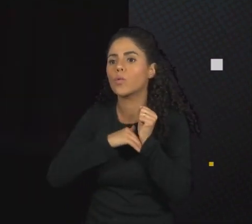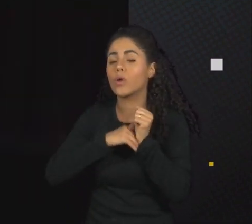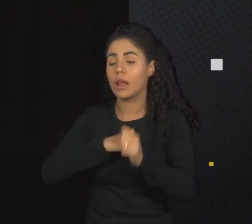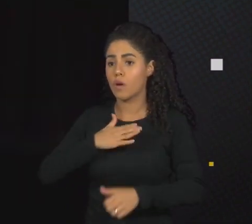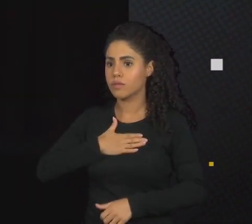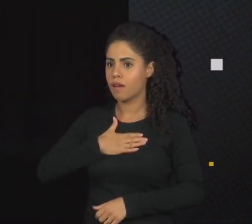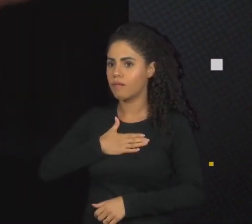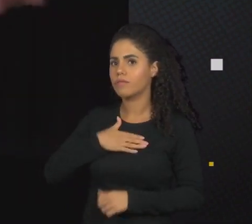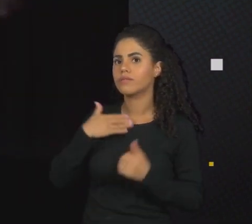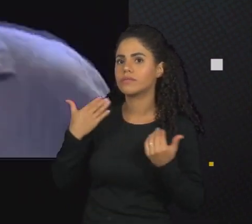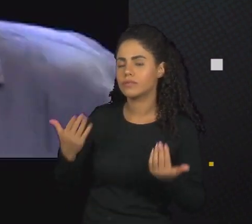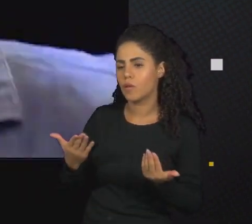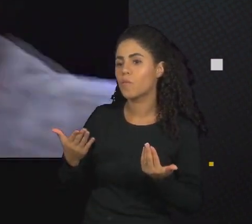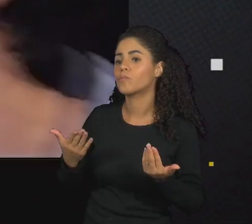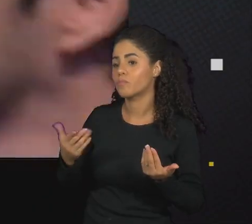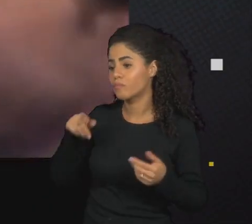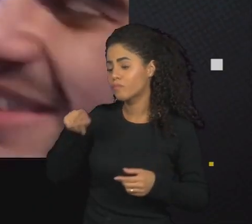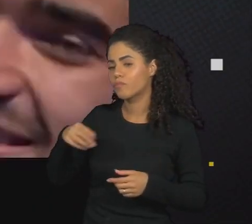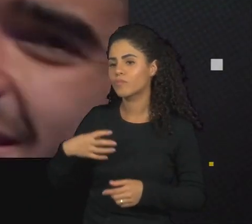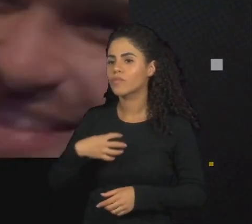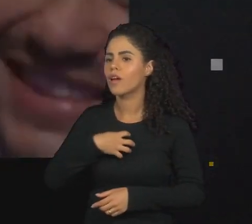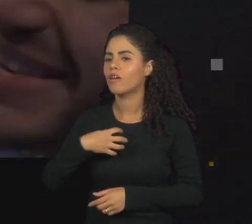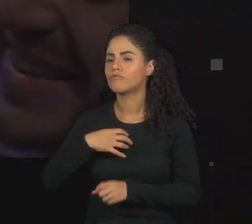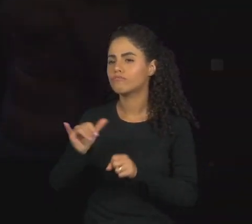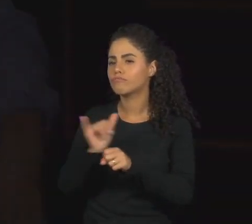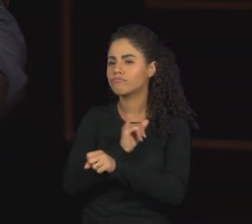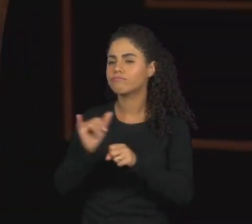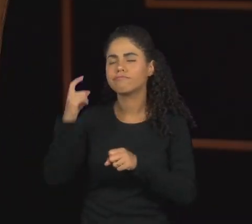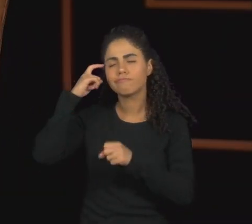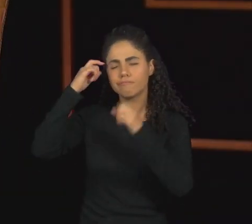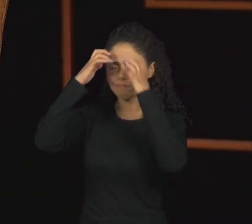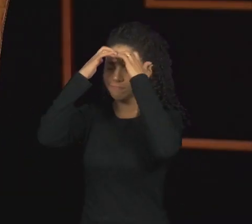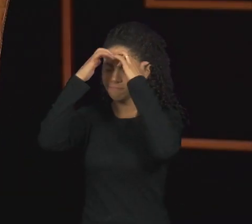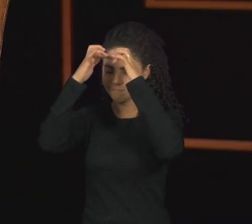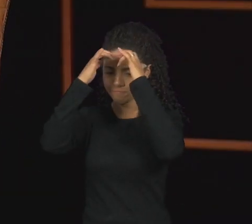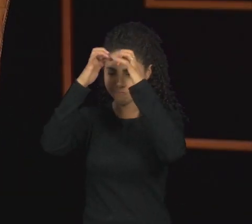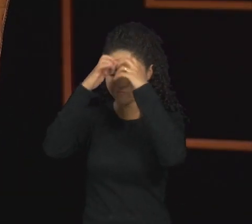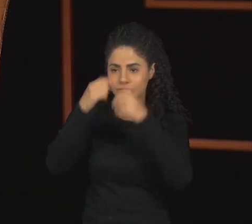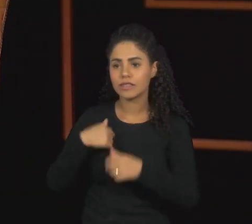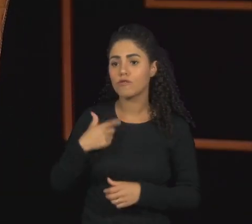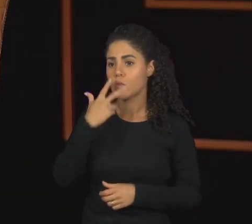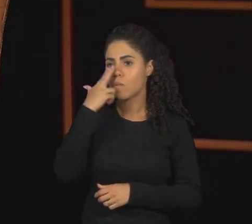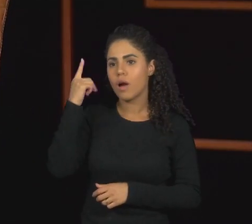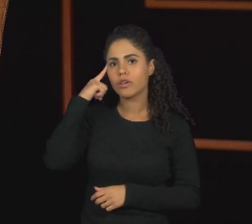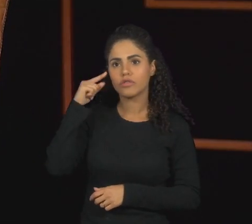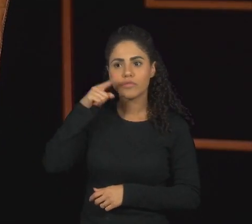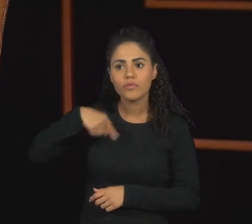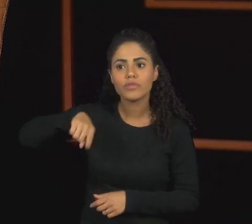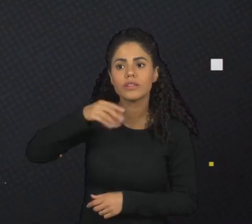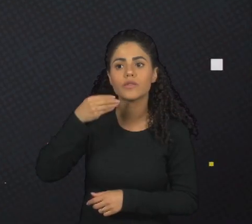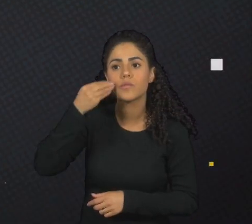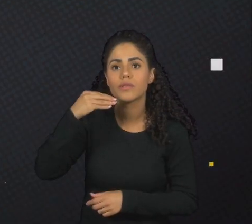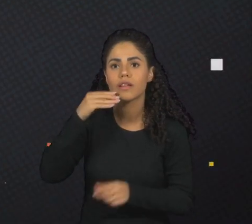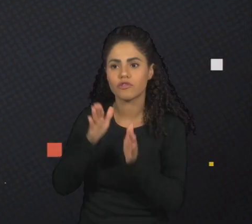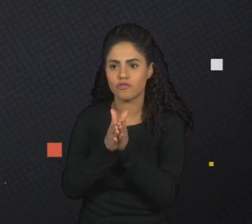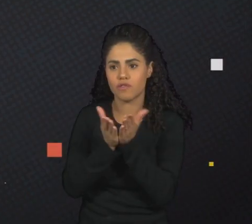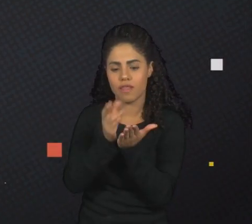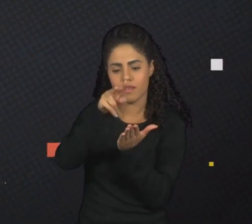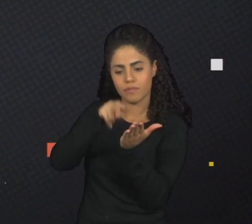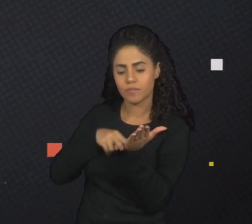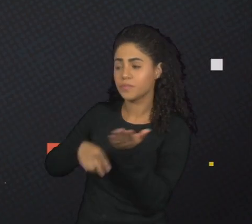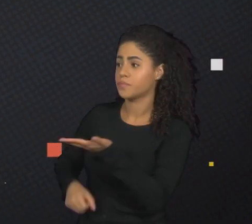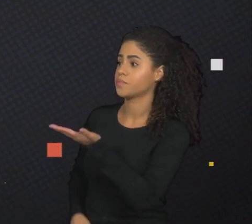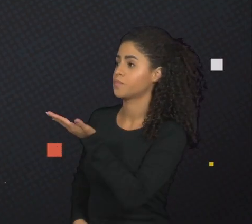mistério, pelos desdobramentos da mente, né? Eu acho que todo mundo que puder ter a oportunidade de ler o livro dele, que chama